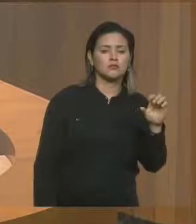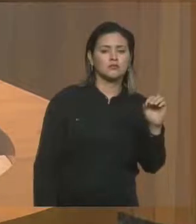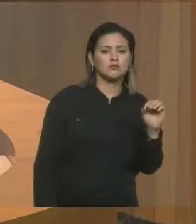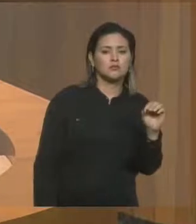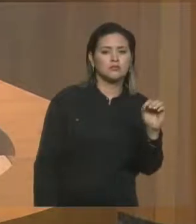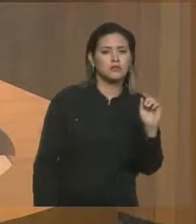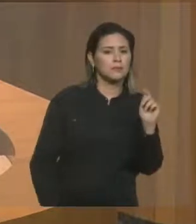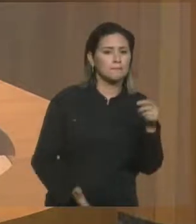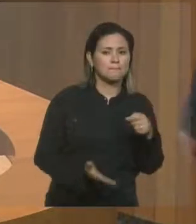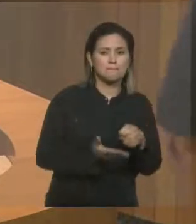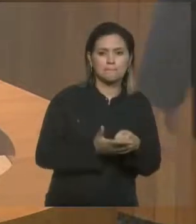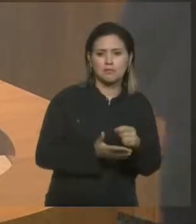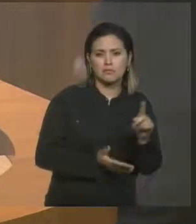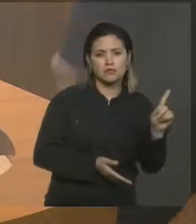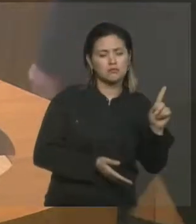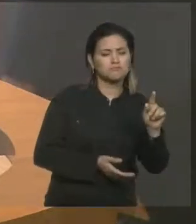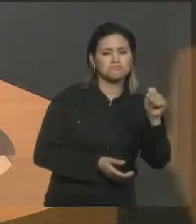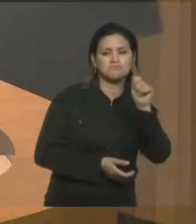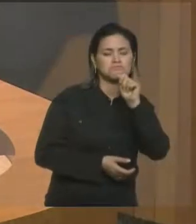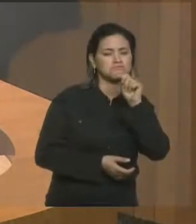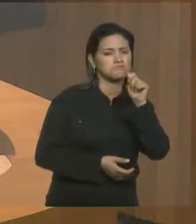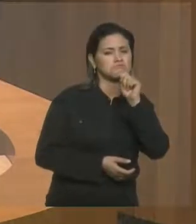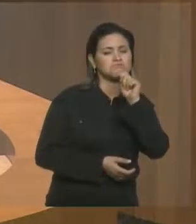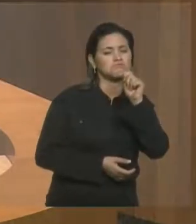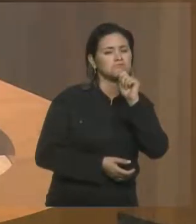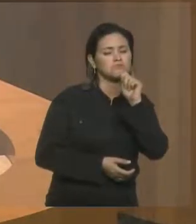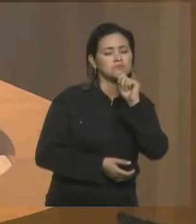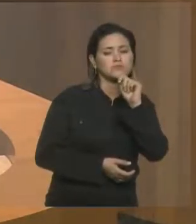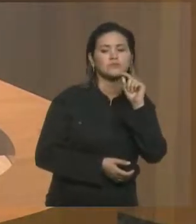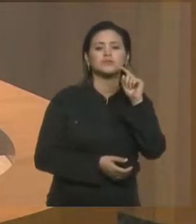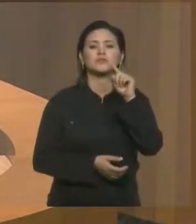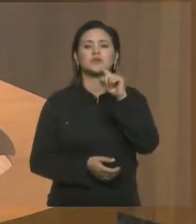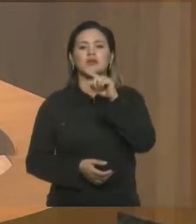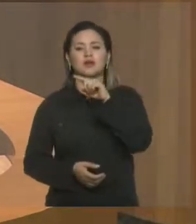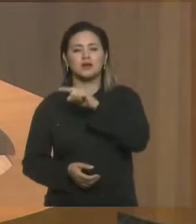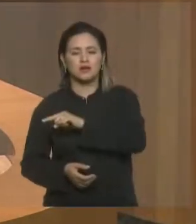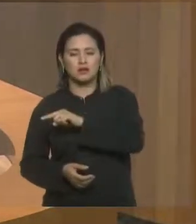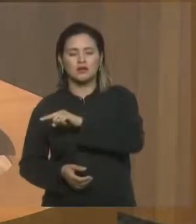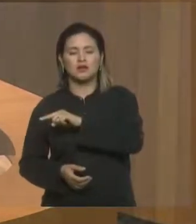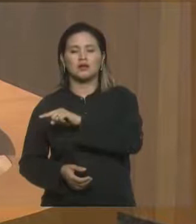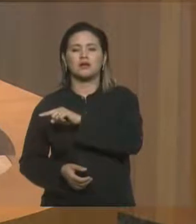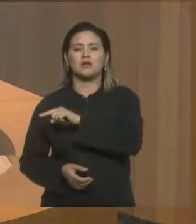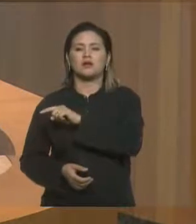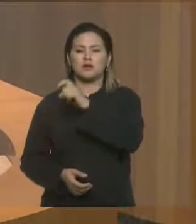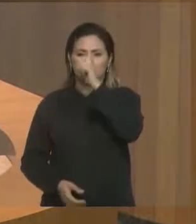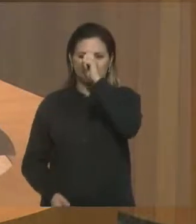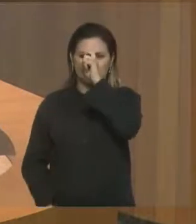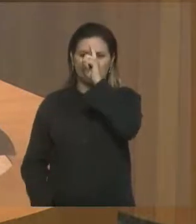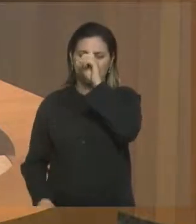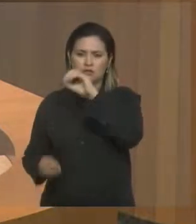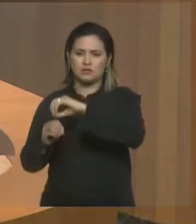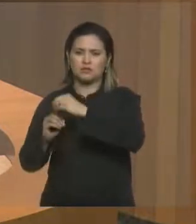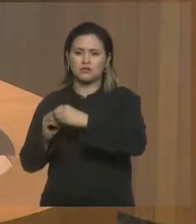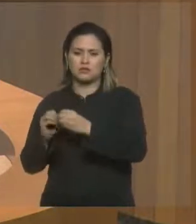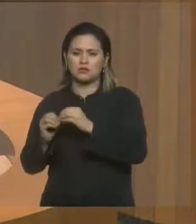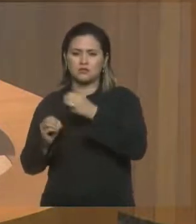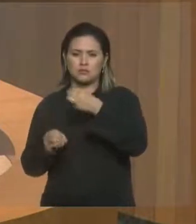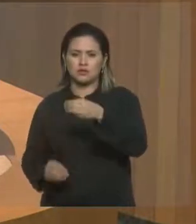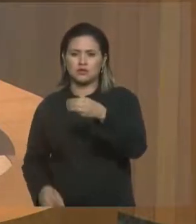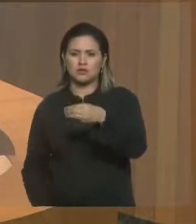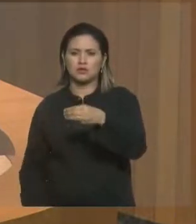não padronizou e, portanto, o Aldenor Abelo não pode fazer, esse paciente é encaminhado para o Hospital do Câncer do Maranhão. Pode passar o